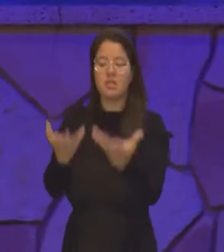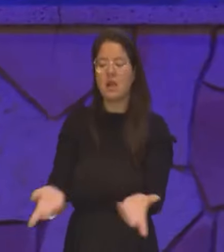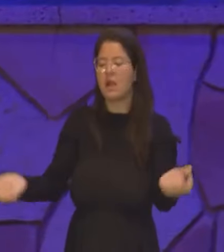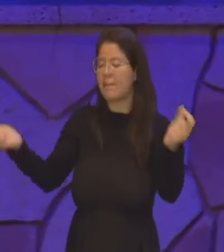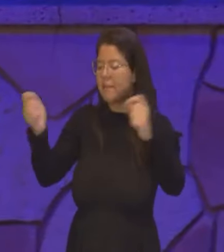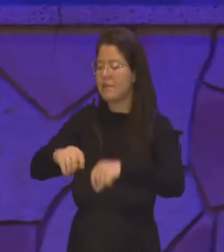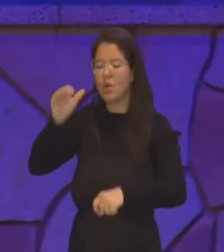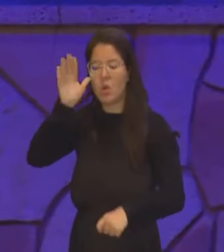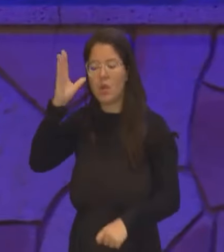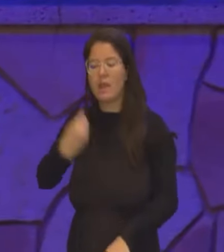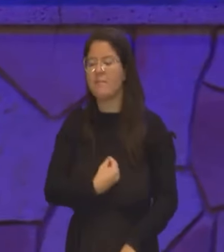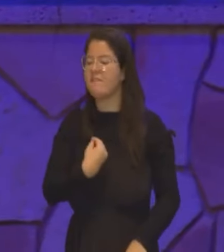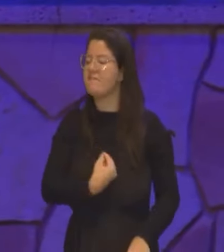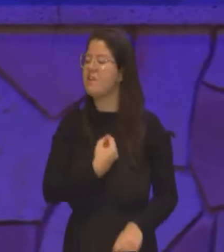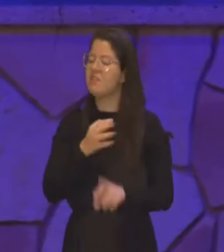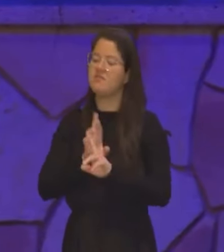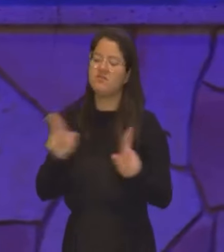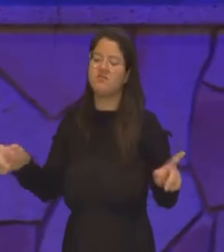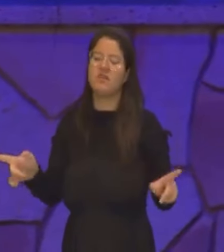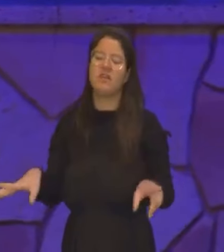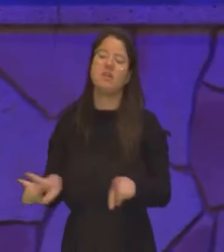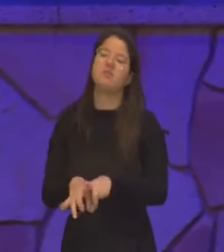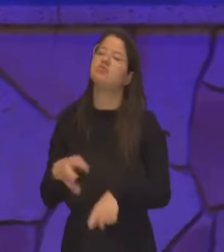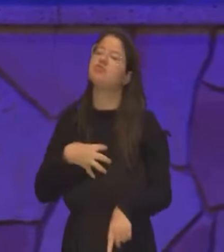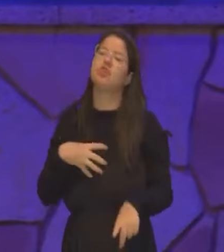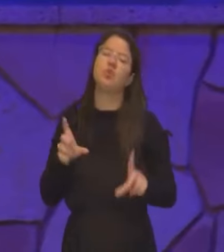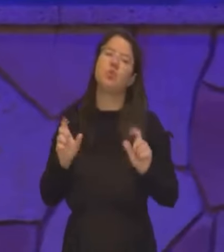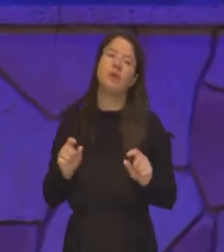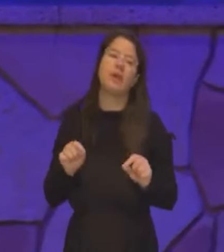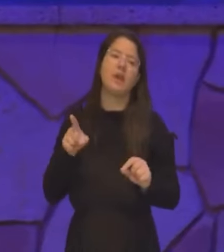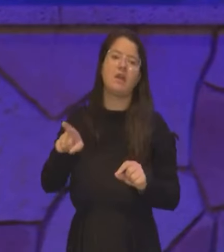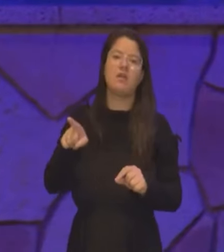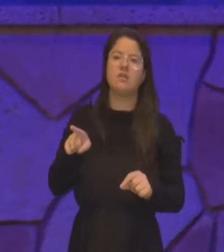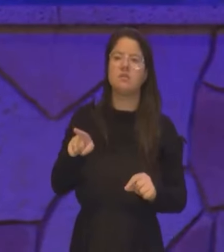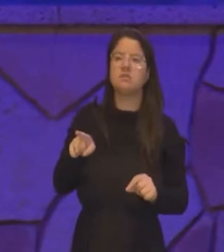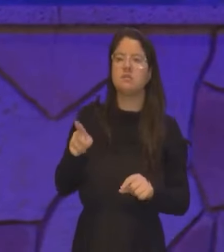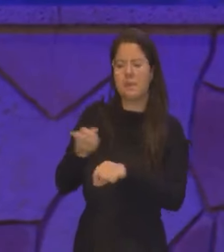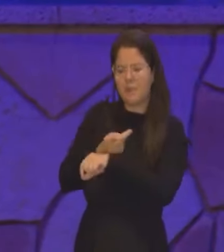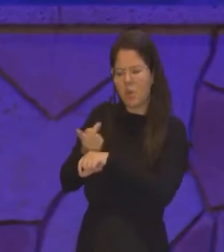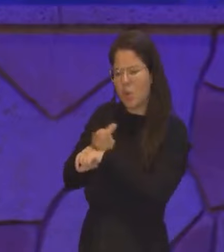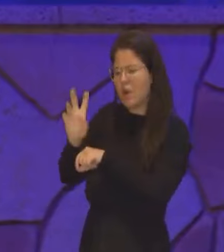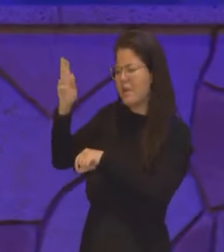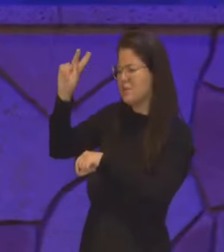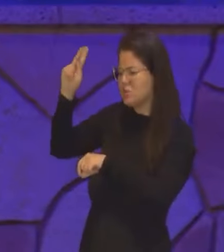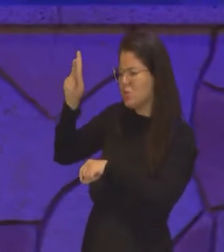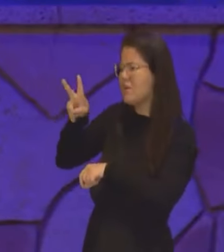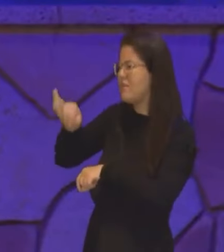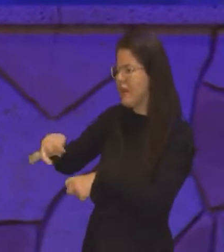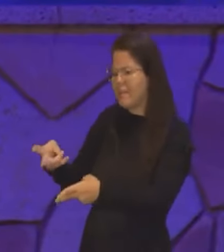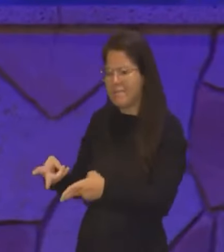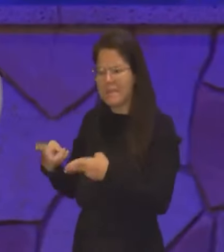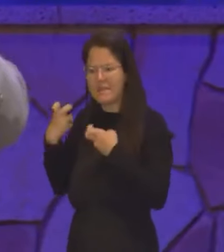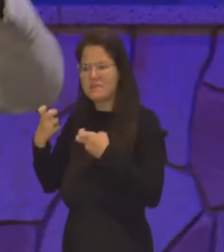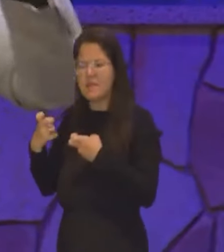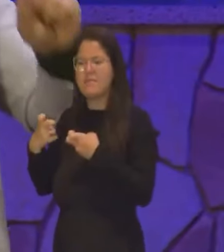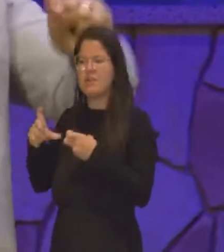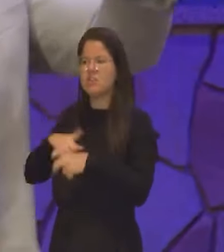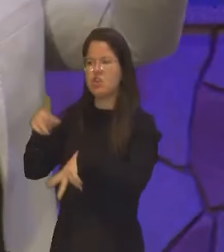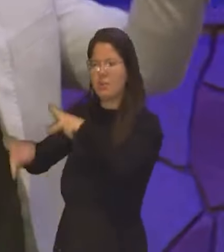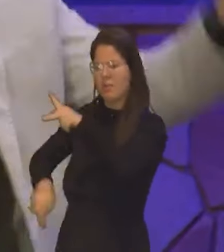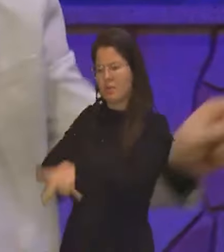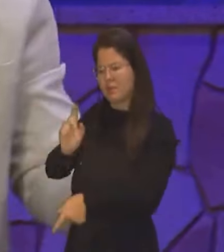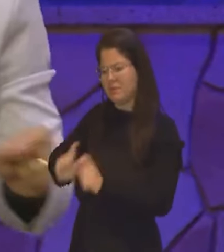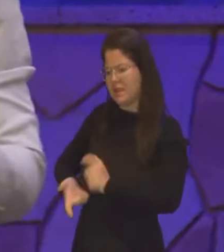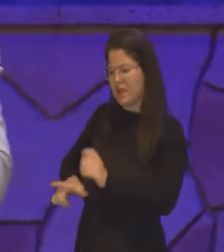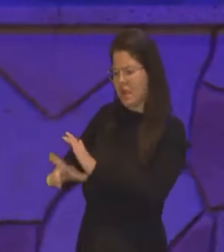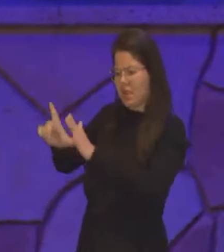a viver diferente, de tal forma que, se você procurar na história, você vai perceber que existia um povo de Israel